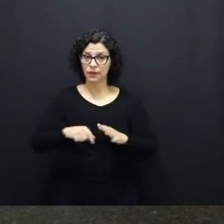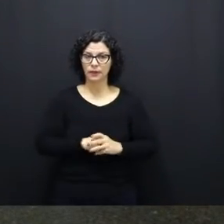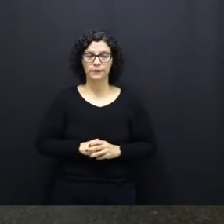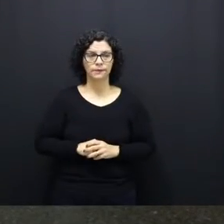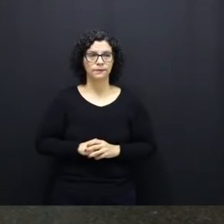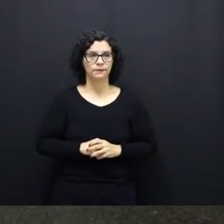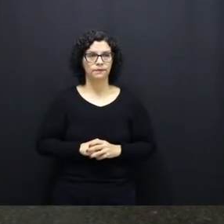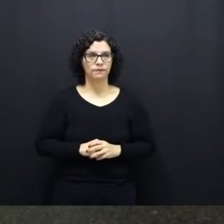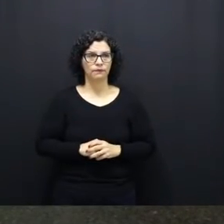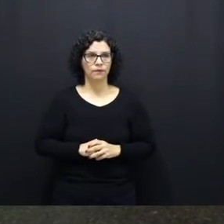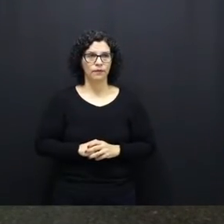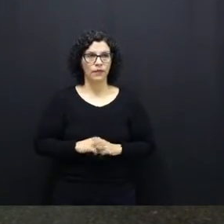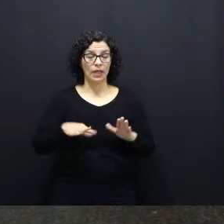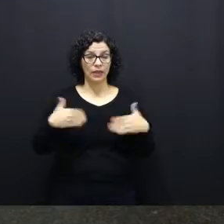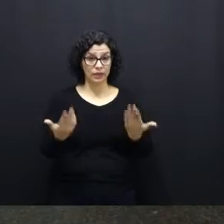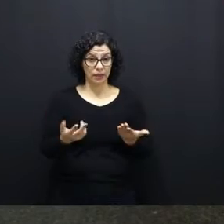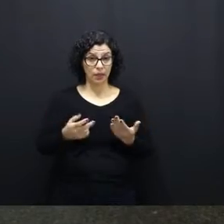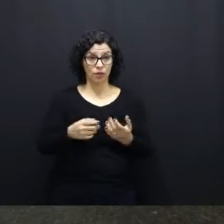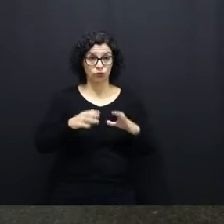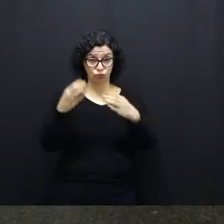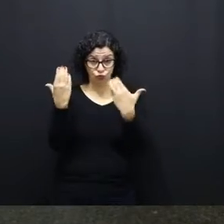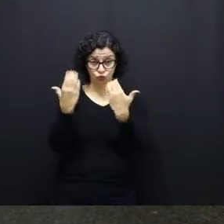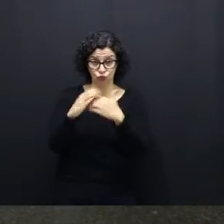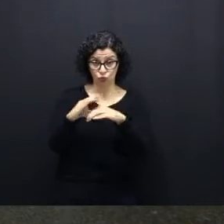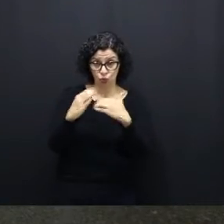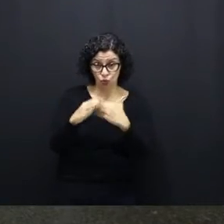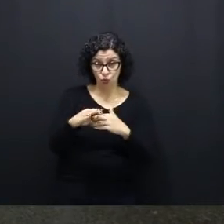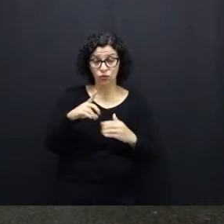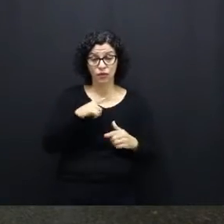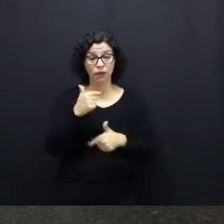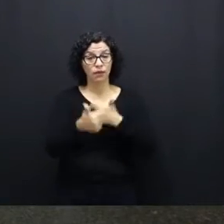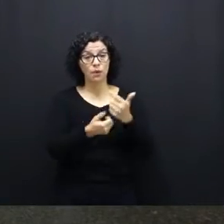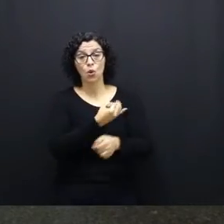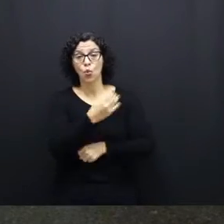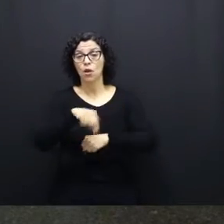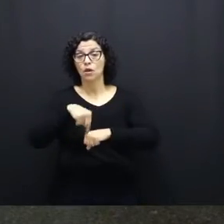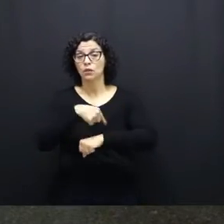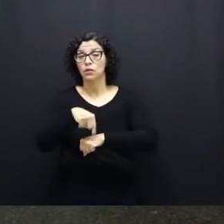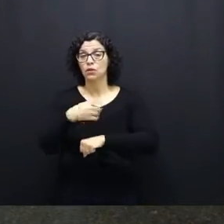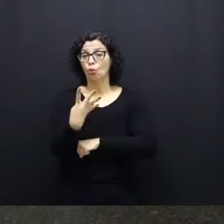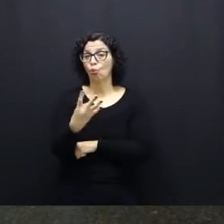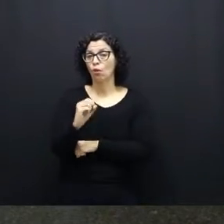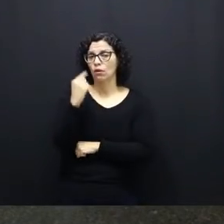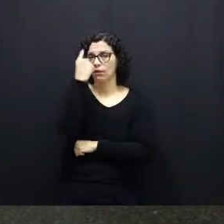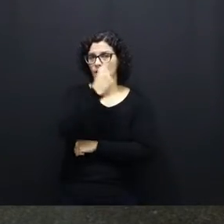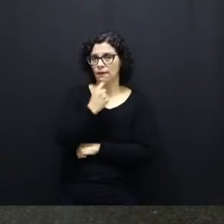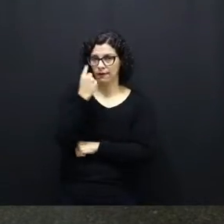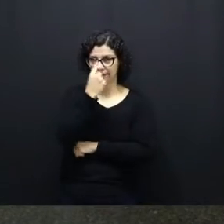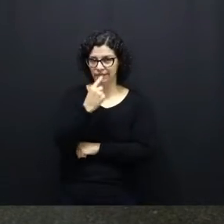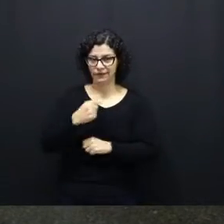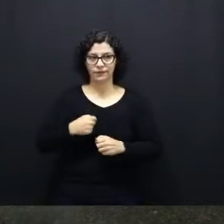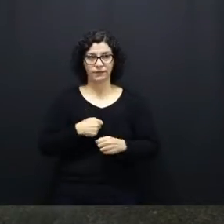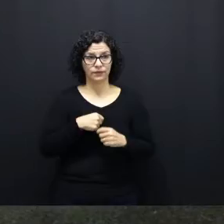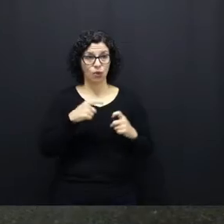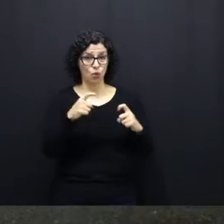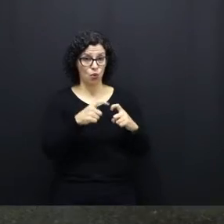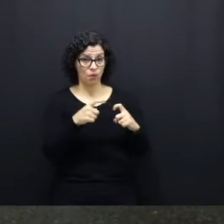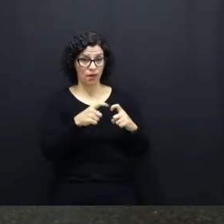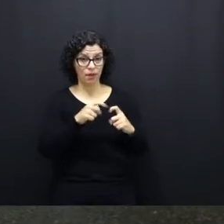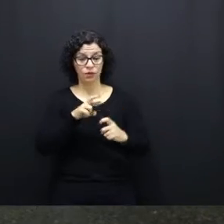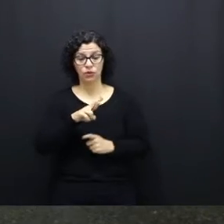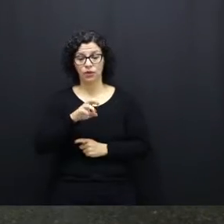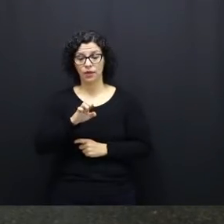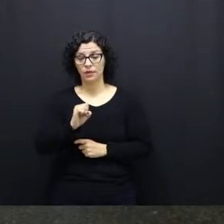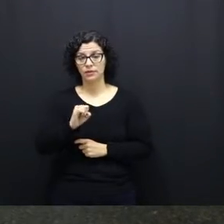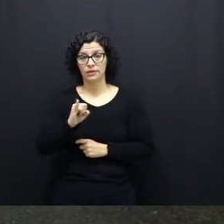seja e o médico concursado ele tem uma carga horária de trabalho de 40 horas o médico residente não